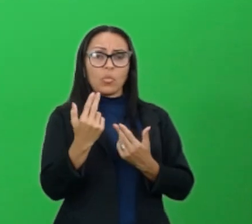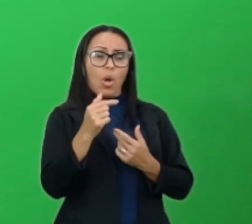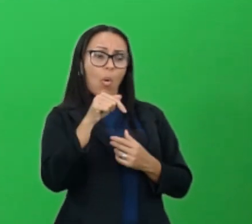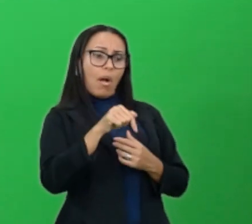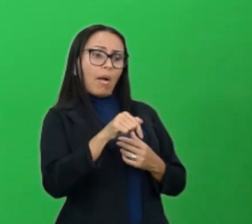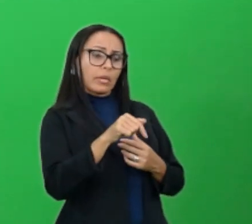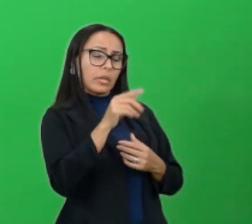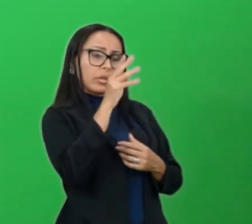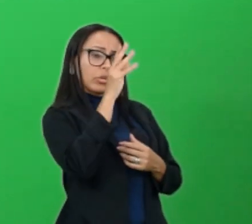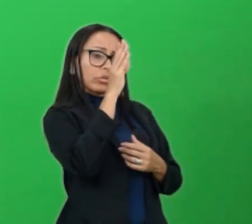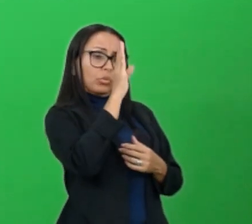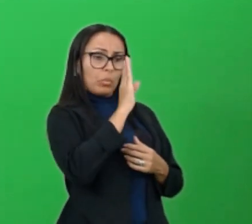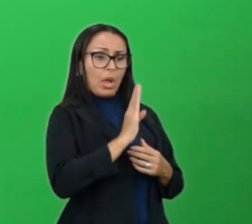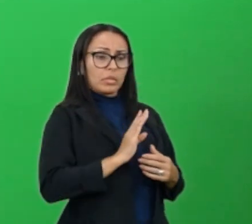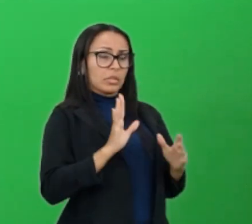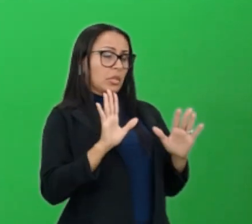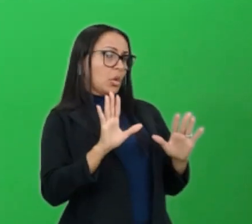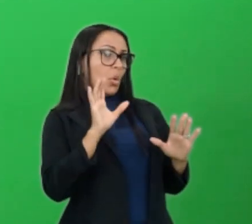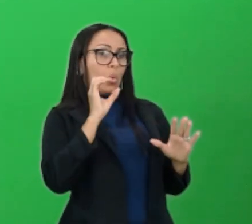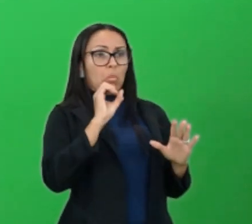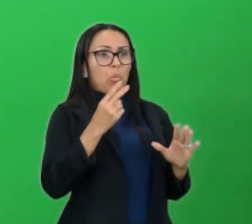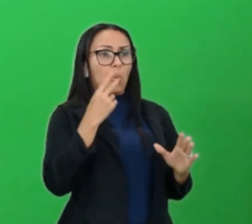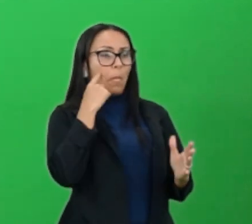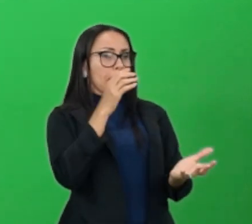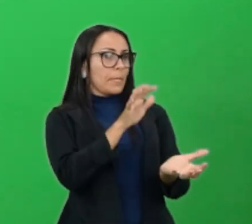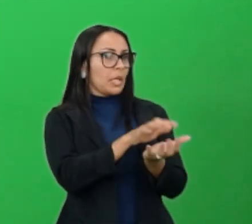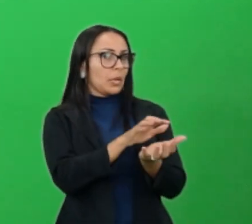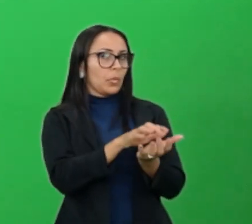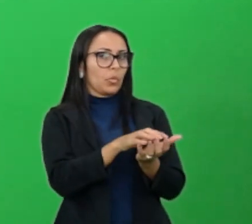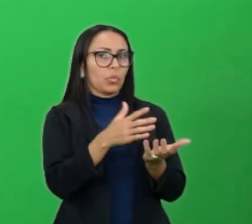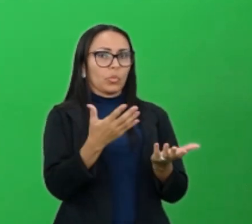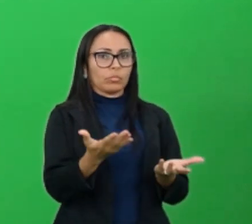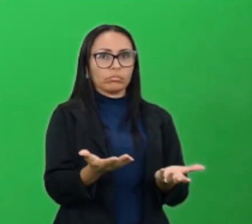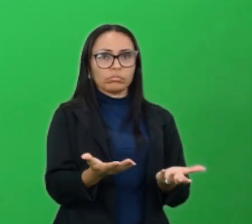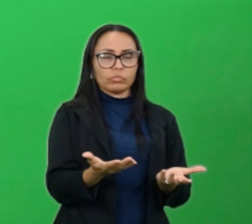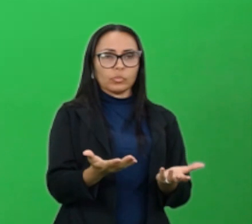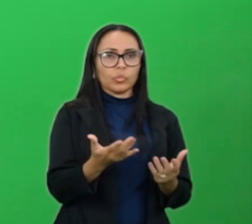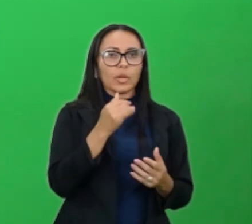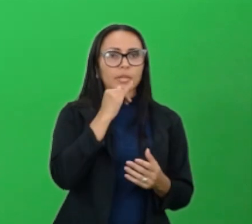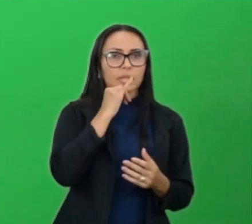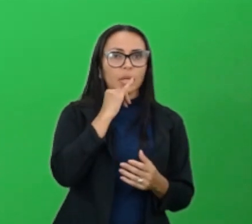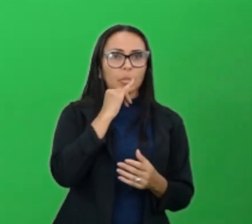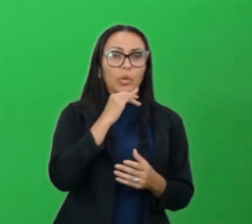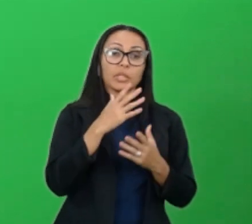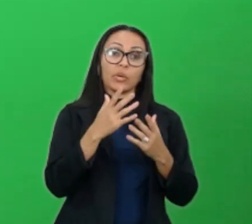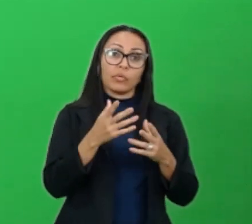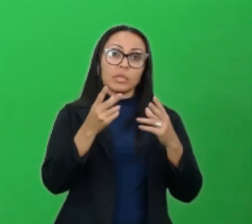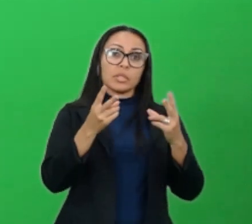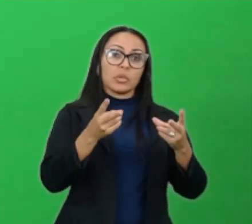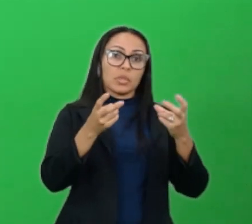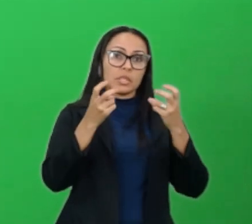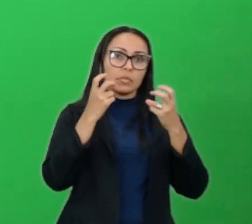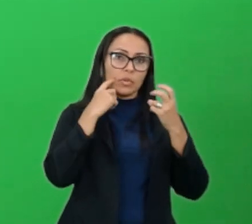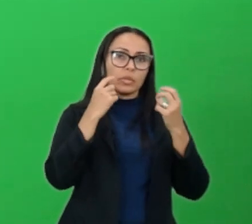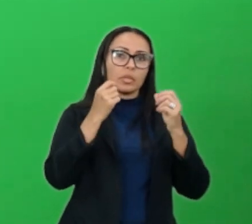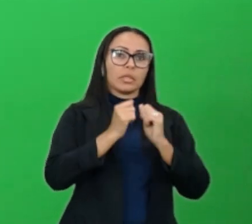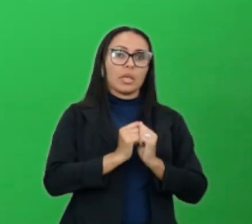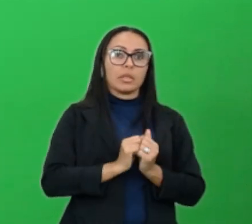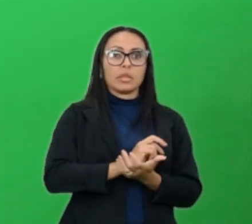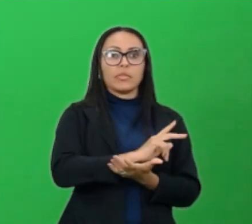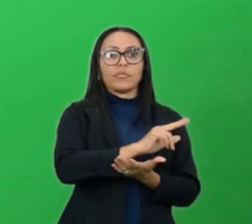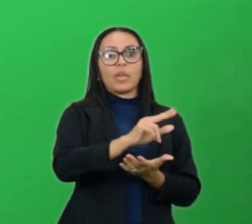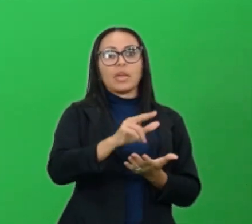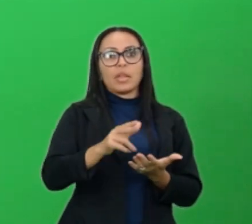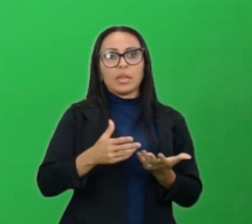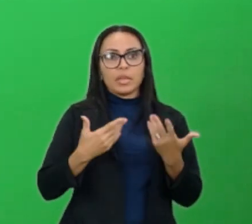em Pernambuco, por exemplo. Então existe, de fato, como vocês têm percebido, uma complexidade nisso aí. Mas vamos falar